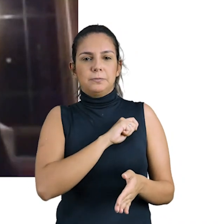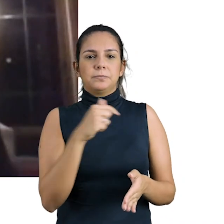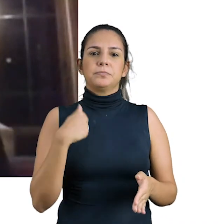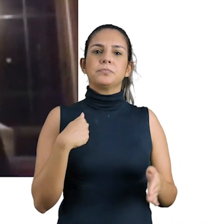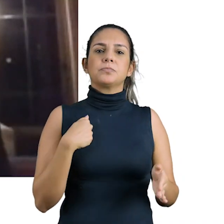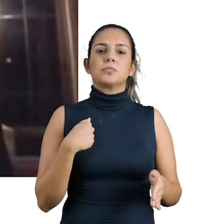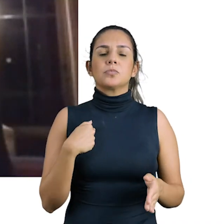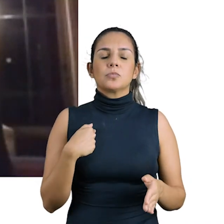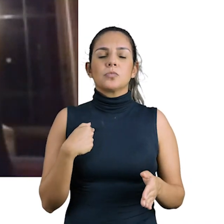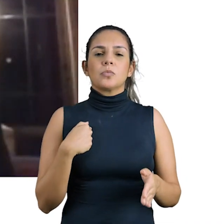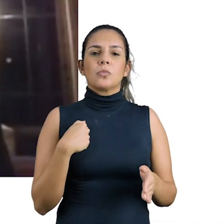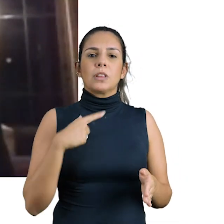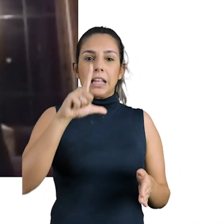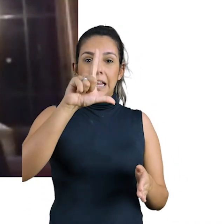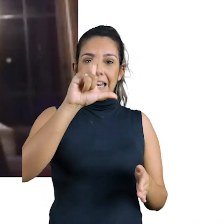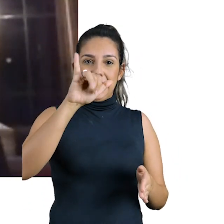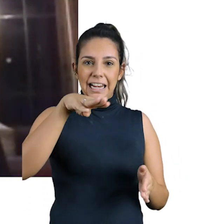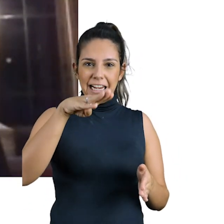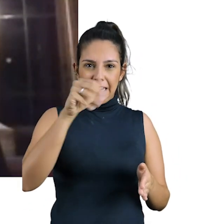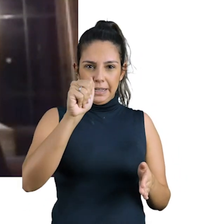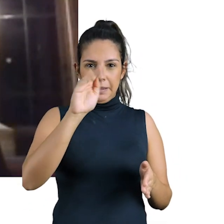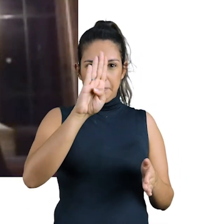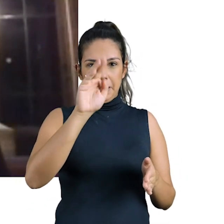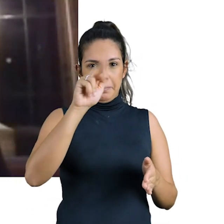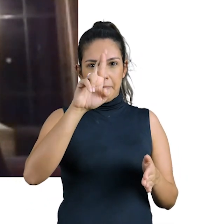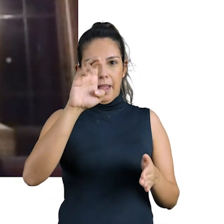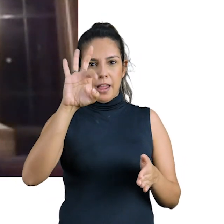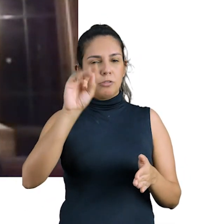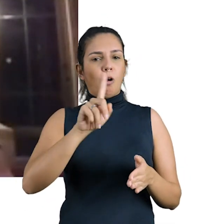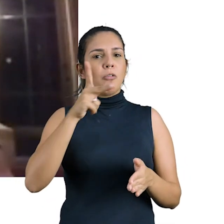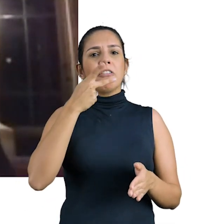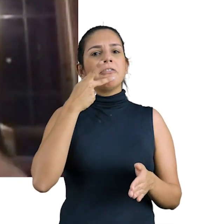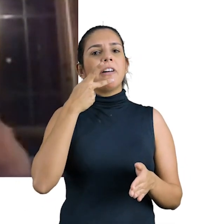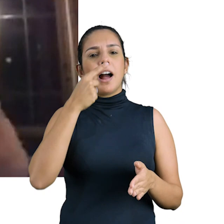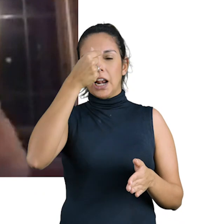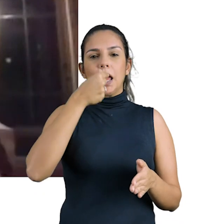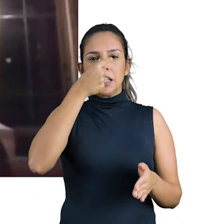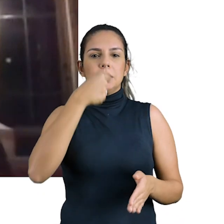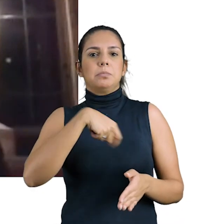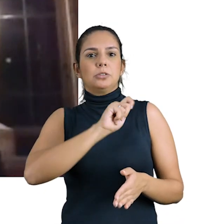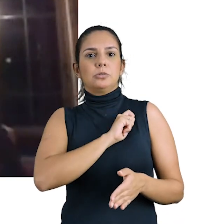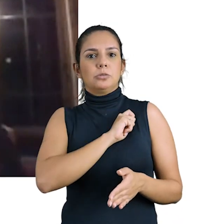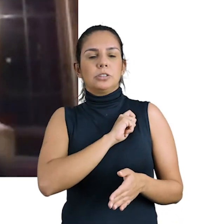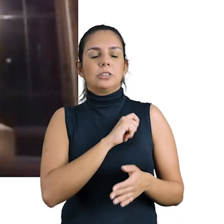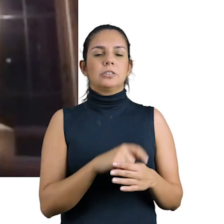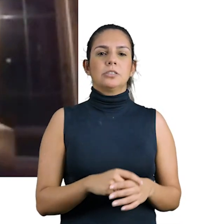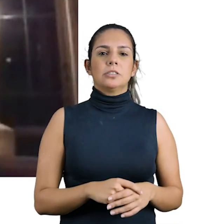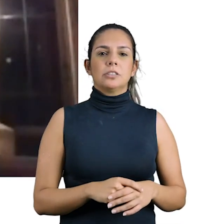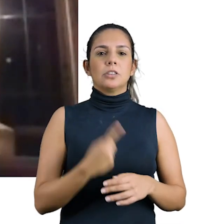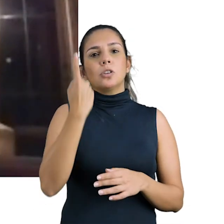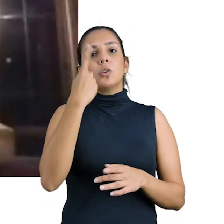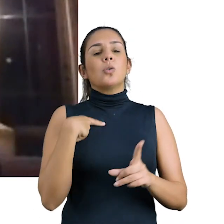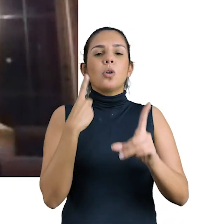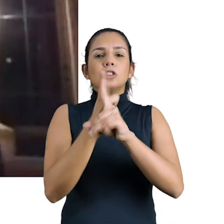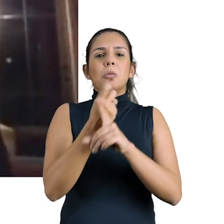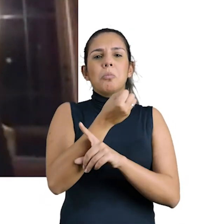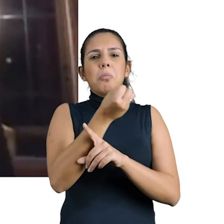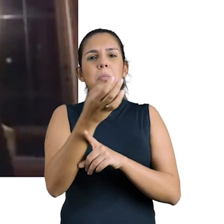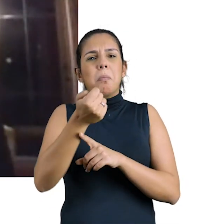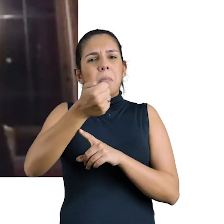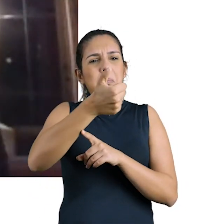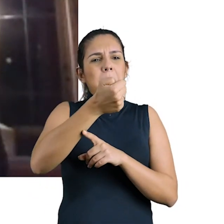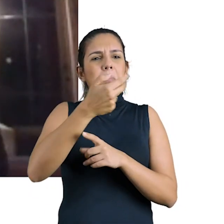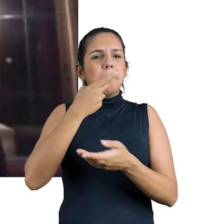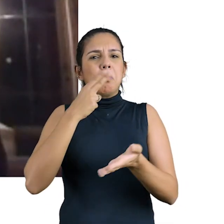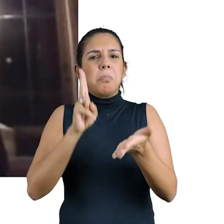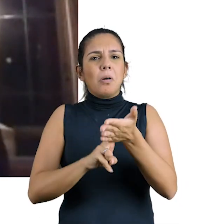deixou atônita é que Lima Barreto não trata da gripe, né? Tem eu achei agora uma referenciazinha na